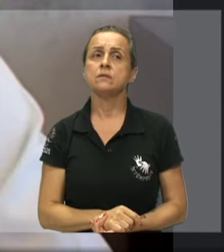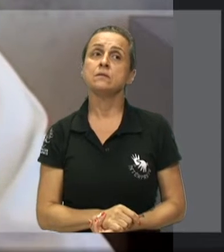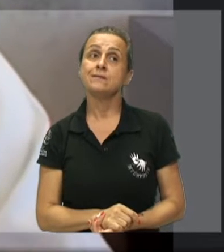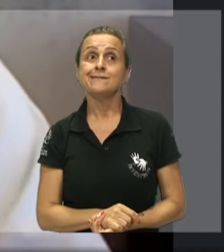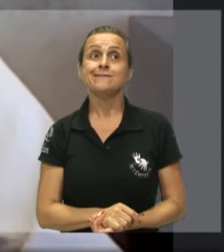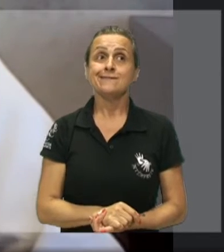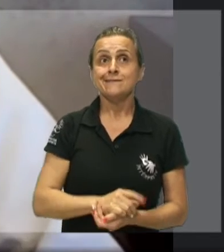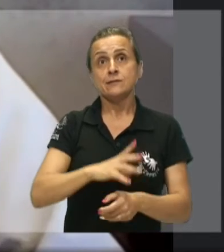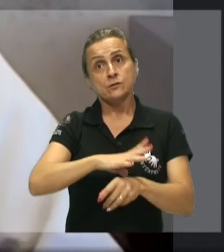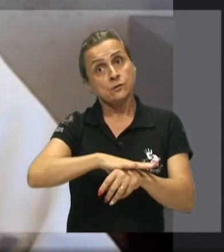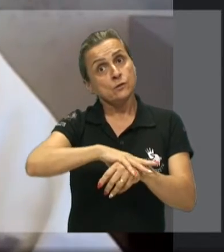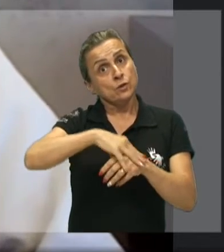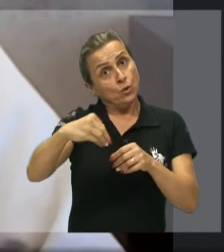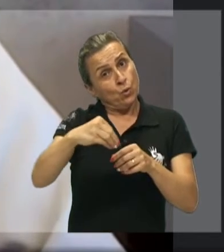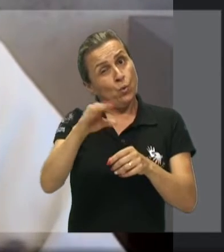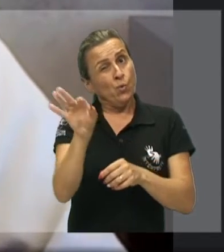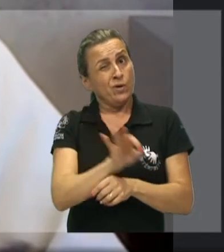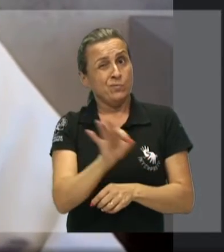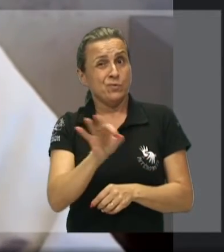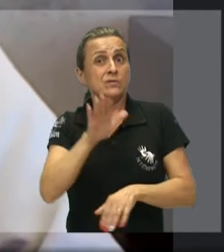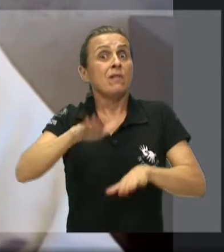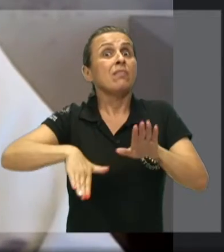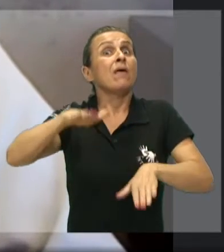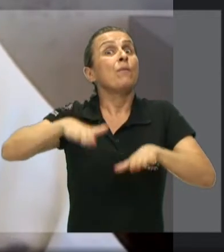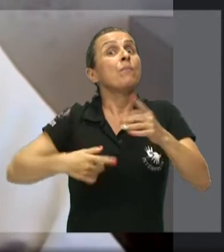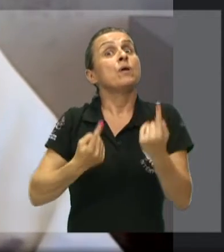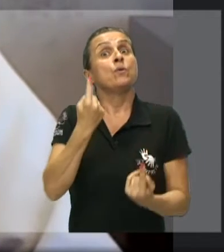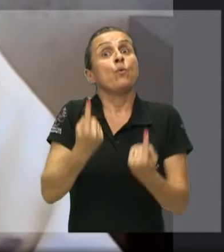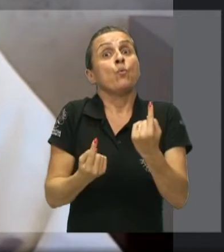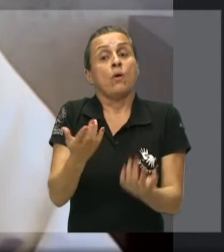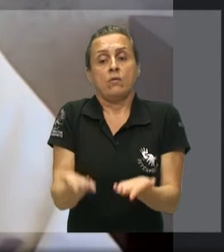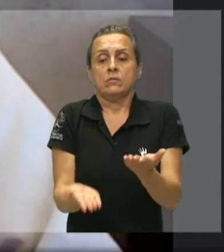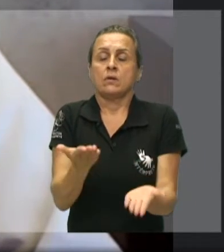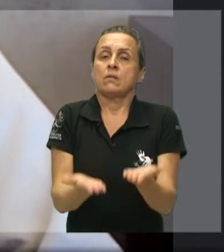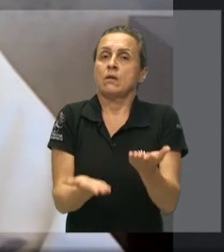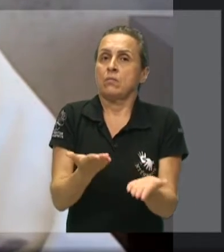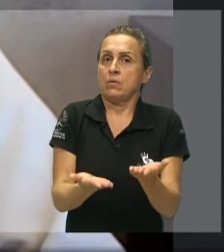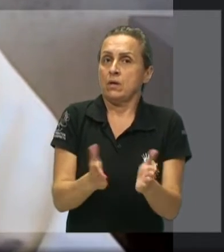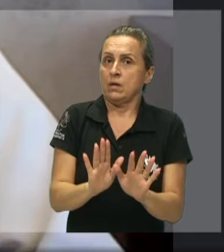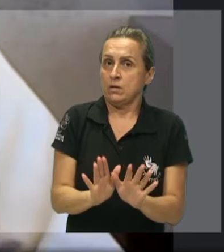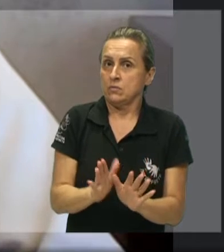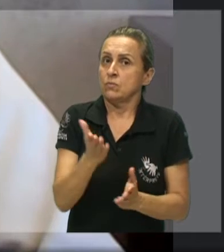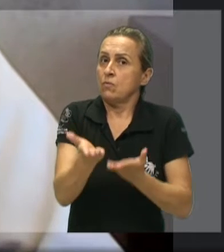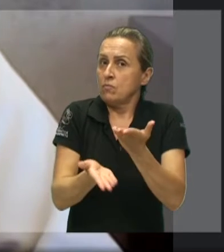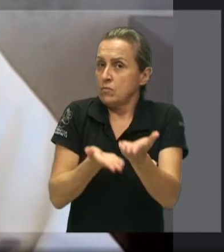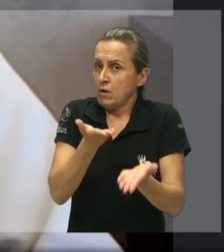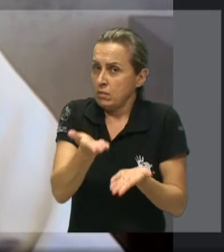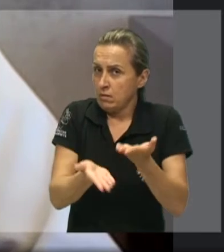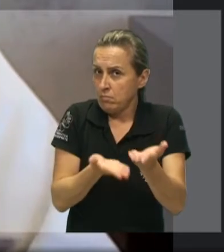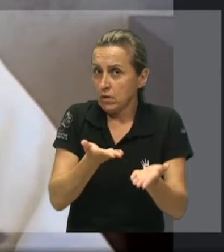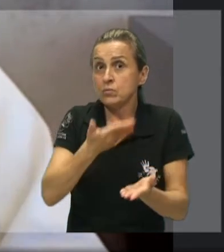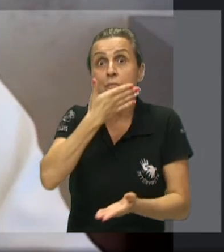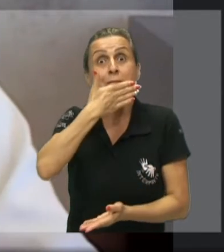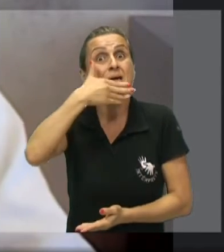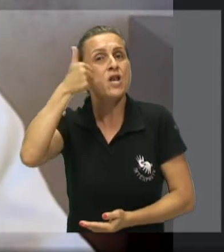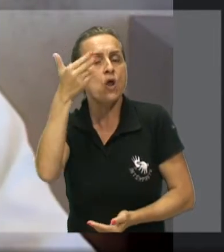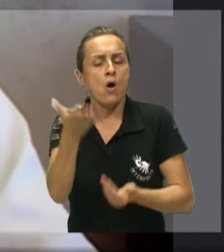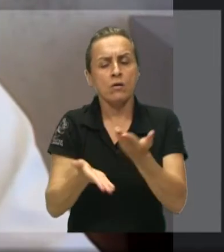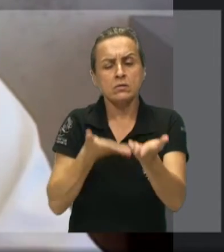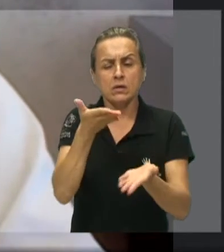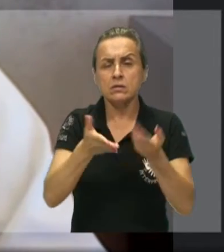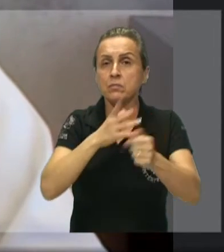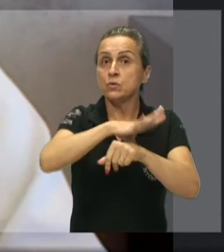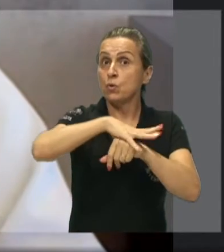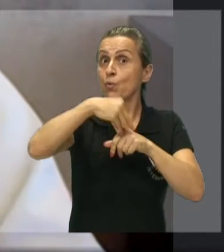de cura, ela depende de qual tratamento que se propõe, né? A melhor perspectiva de tratamento, de cura mesmo,